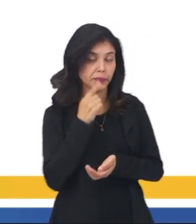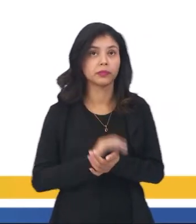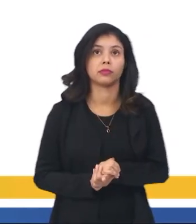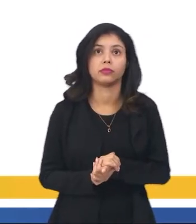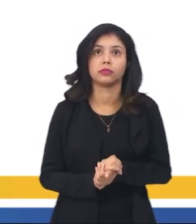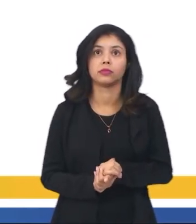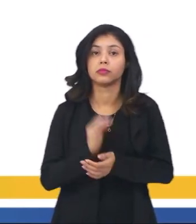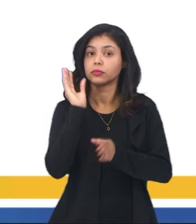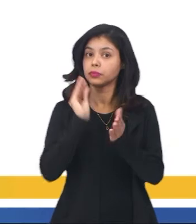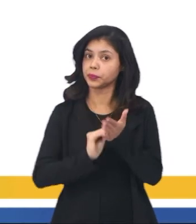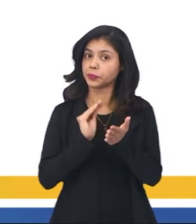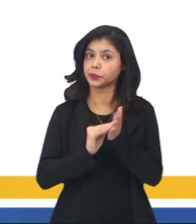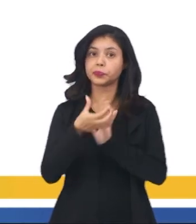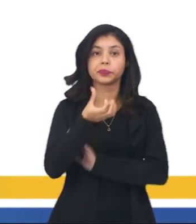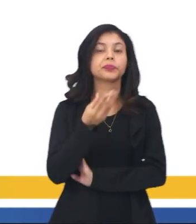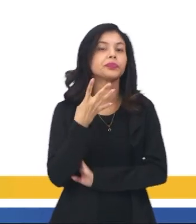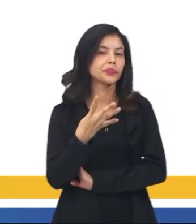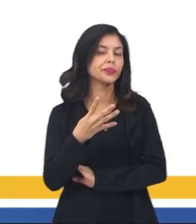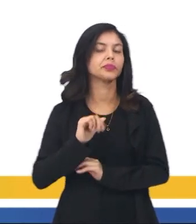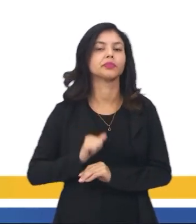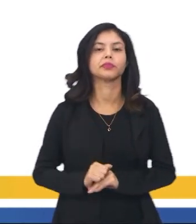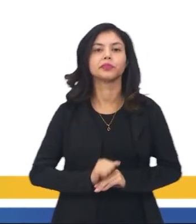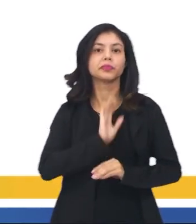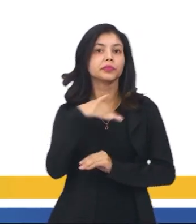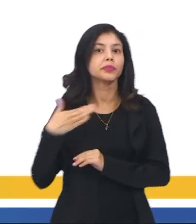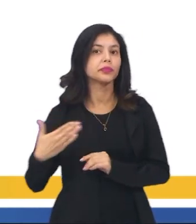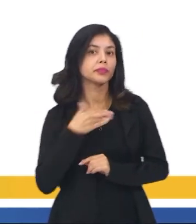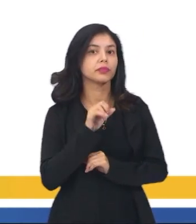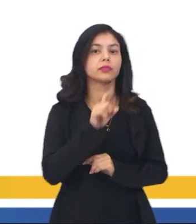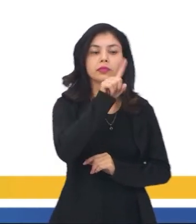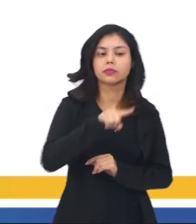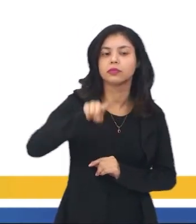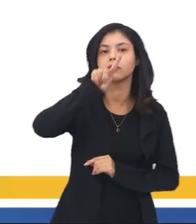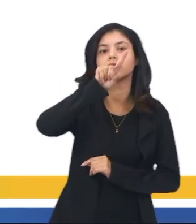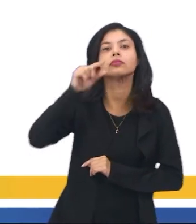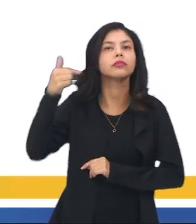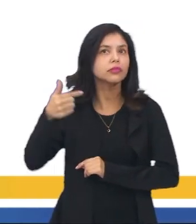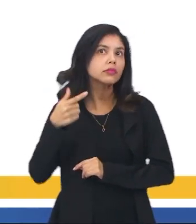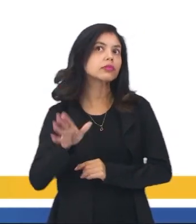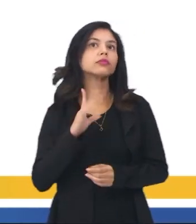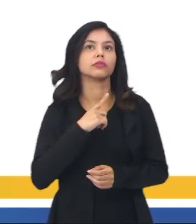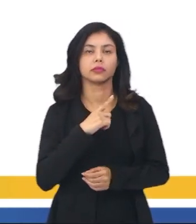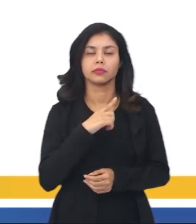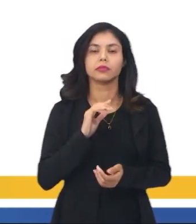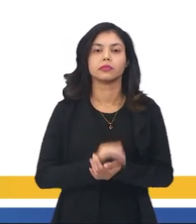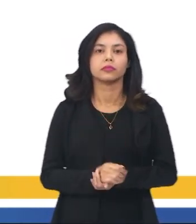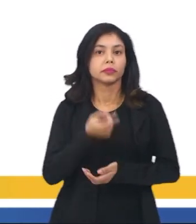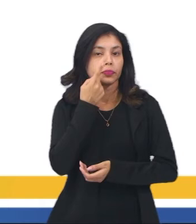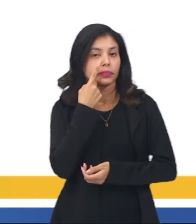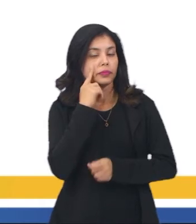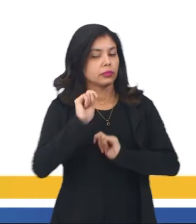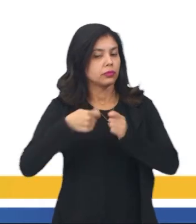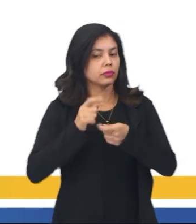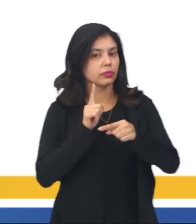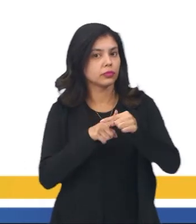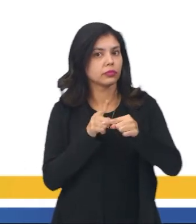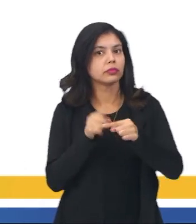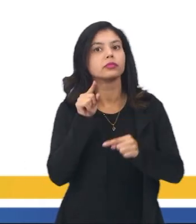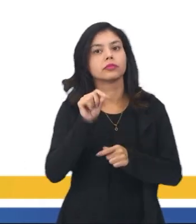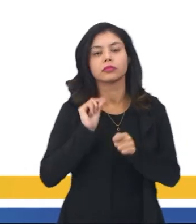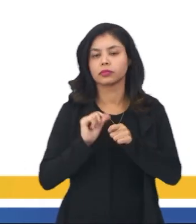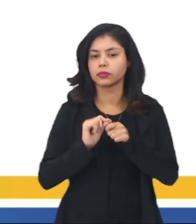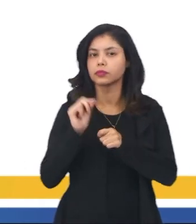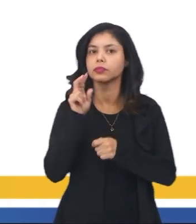discriminante é igual a 64. Quando eu dar uma raiz quadrada, vou logo adiantar um pouquinho, Veja que é um sinal positivo que você está fazendo a